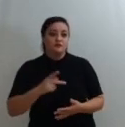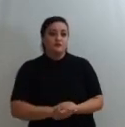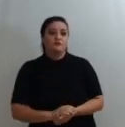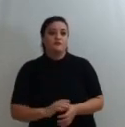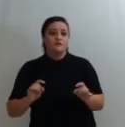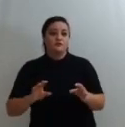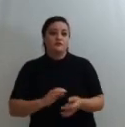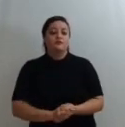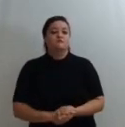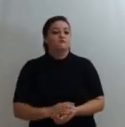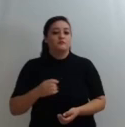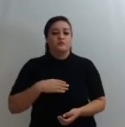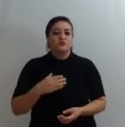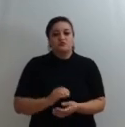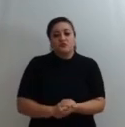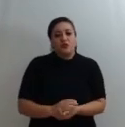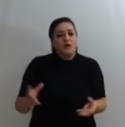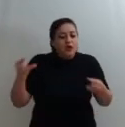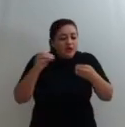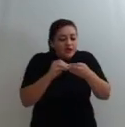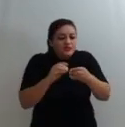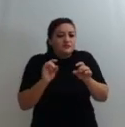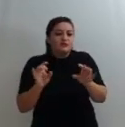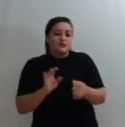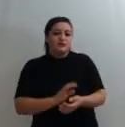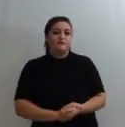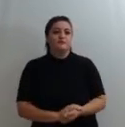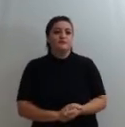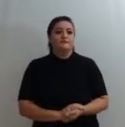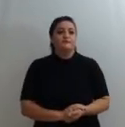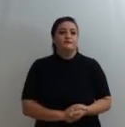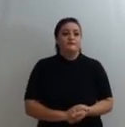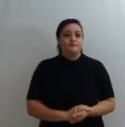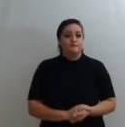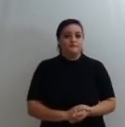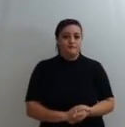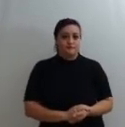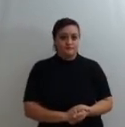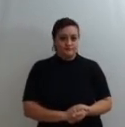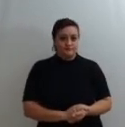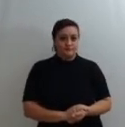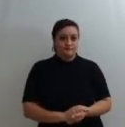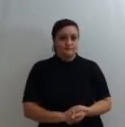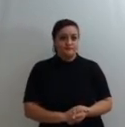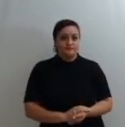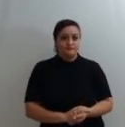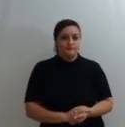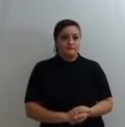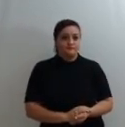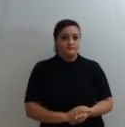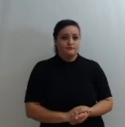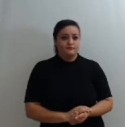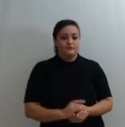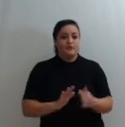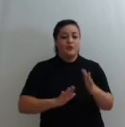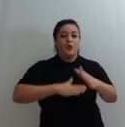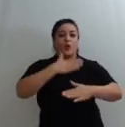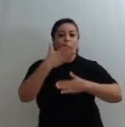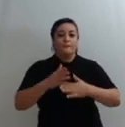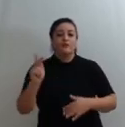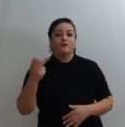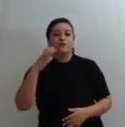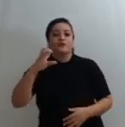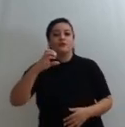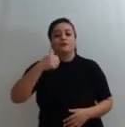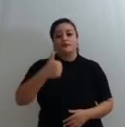minha ressalva, senhor presidente. Pois não, ministro Neves. Pois não, presidente. O próximo é o